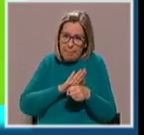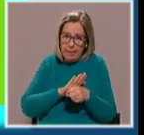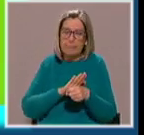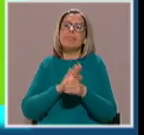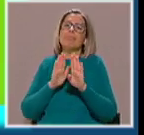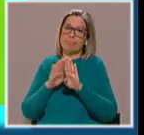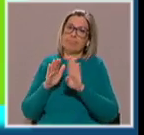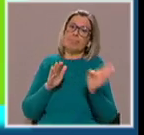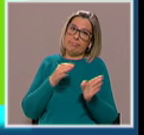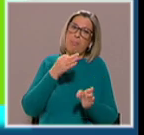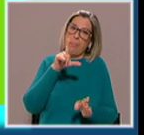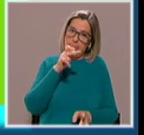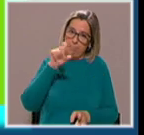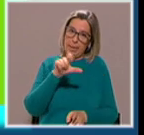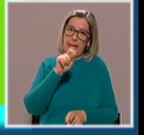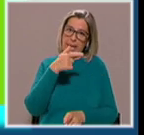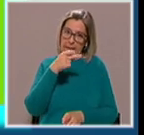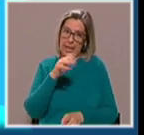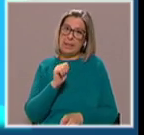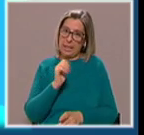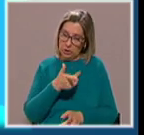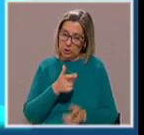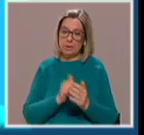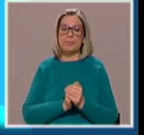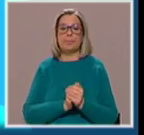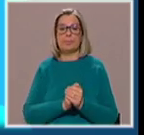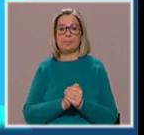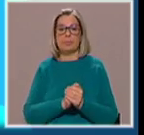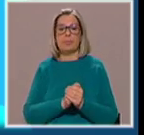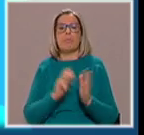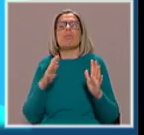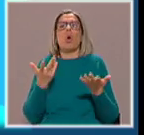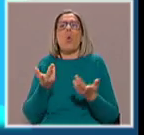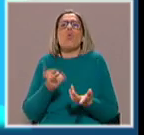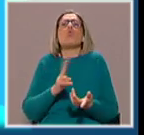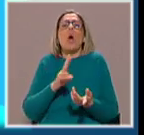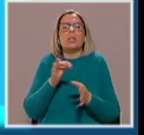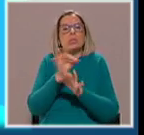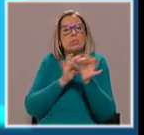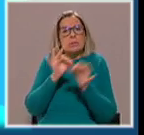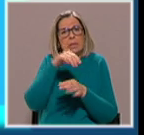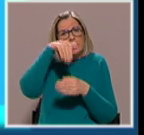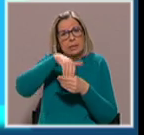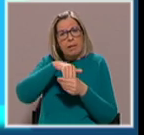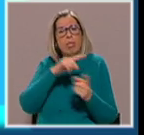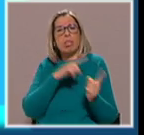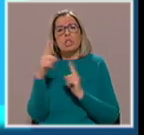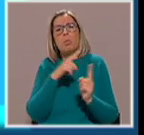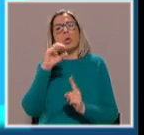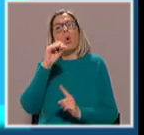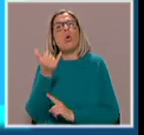É o do lado esquerdo, as plaquetas, muito bem, é isso mesmo. Depois, quais são os elementos do sangue que transportam o